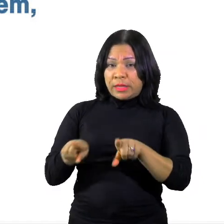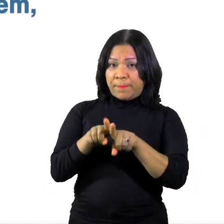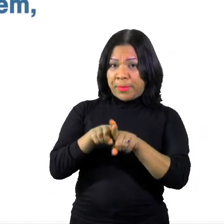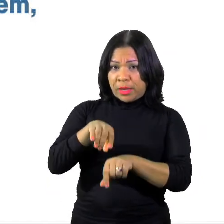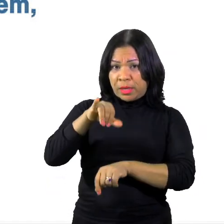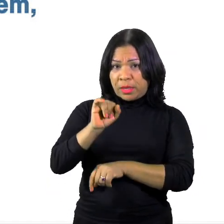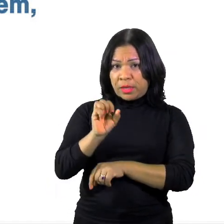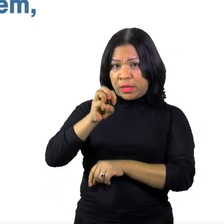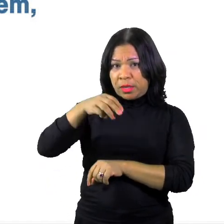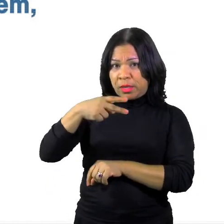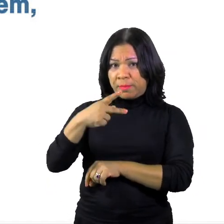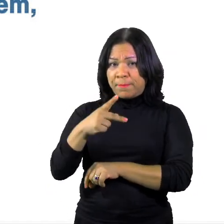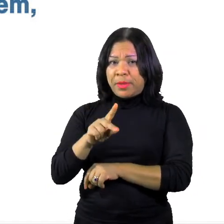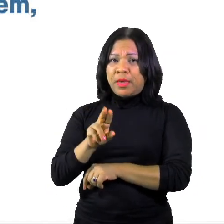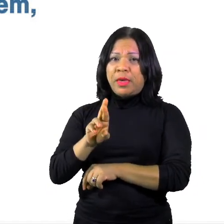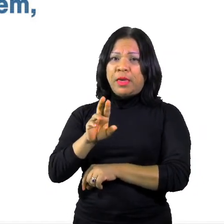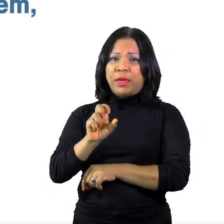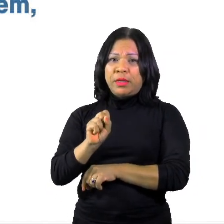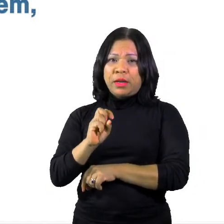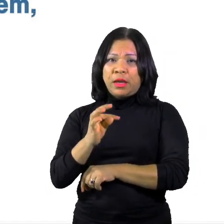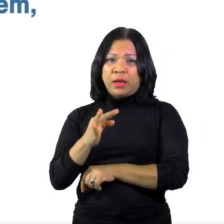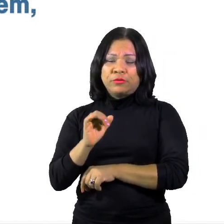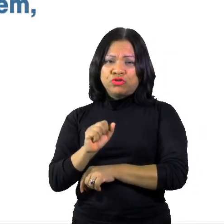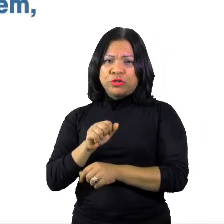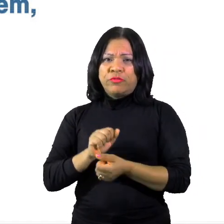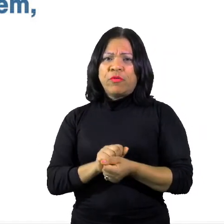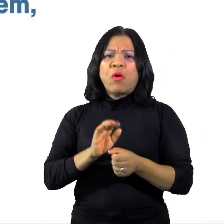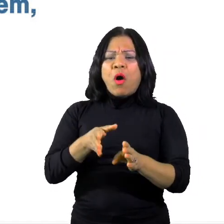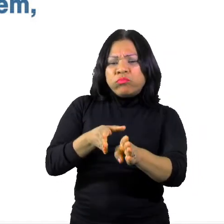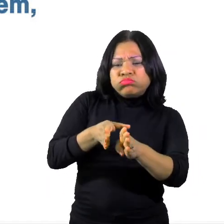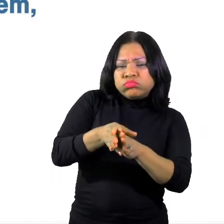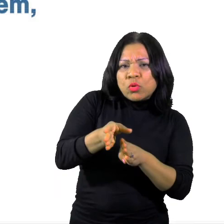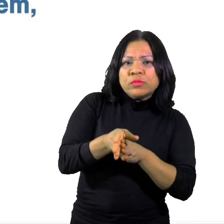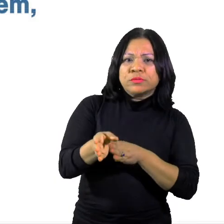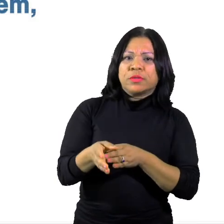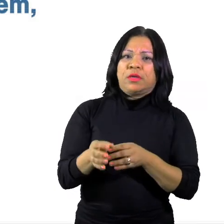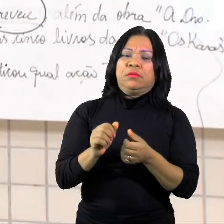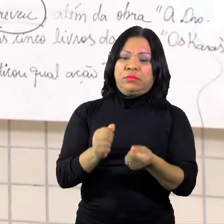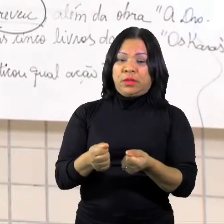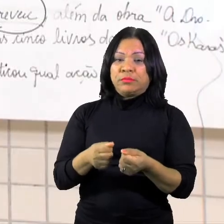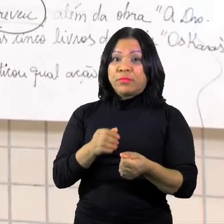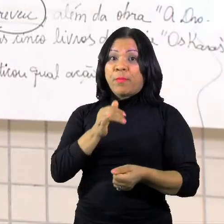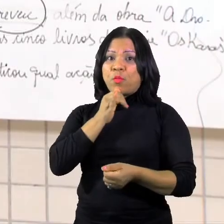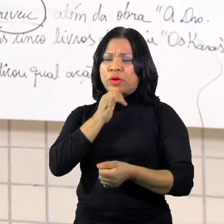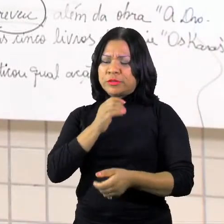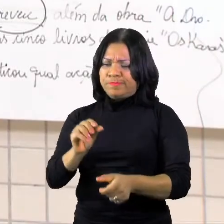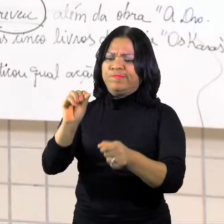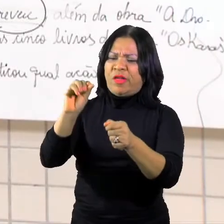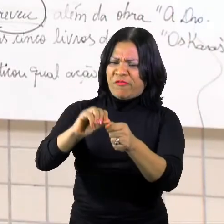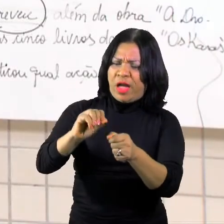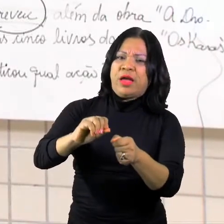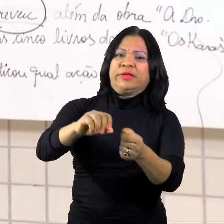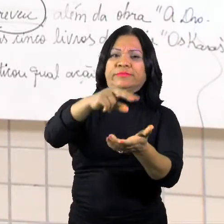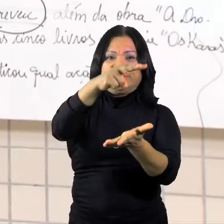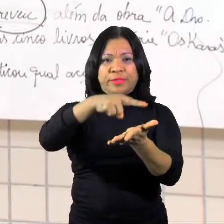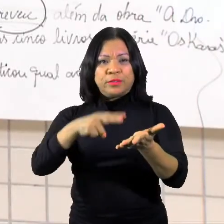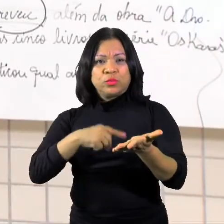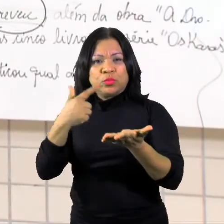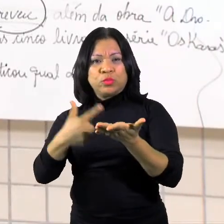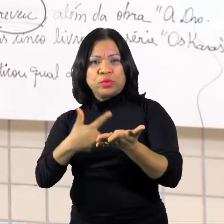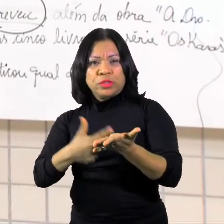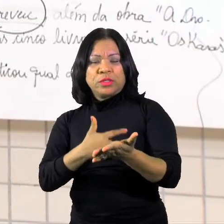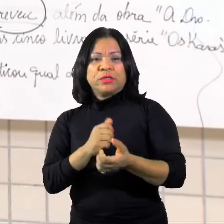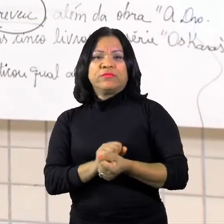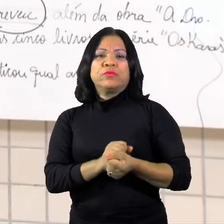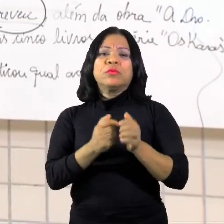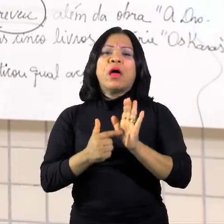imperativo indica uma ordem, um pedido, um conselho. Faça a leitura do livro. Esse faça está indicando o